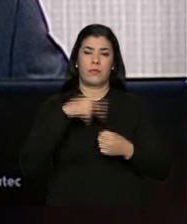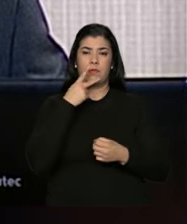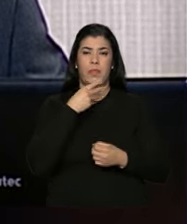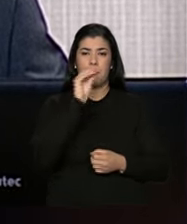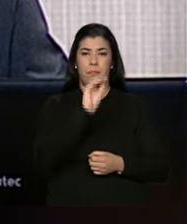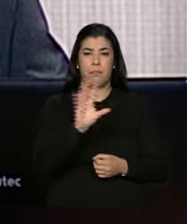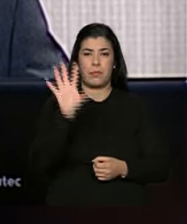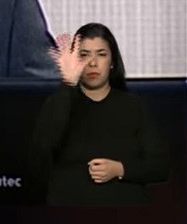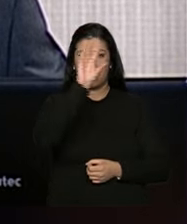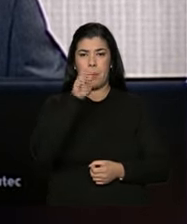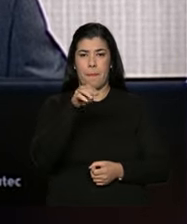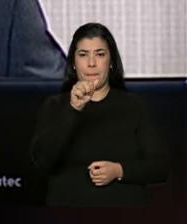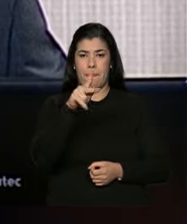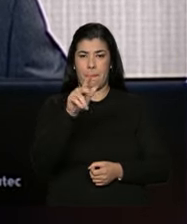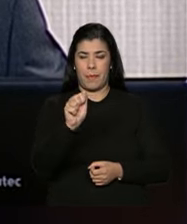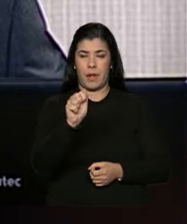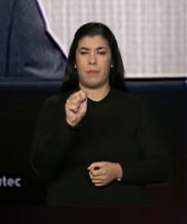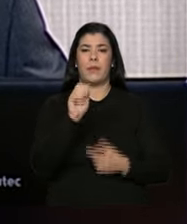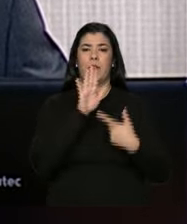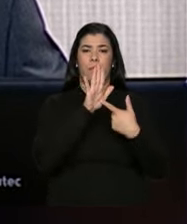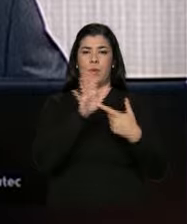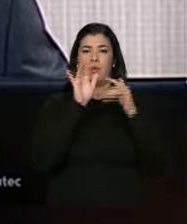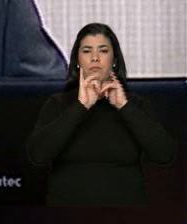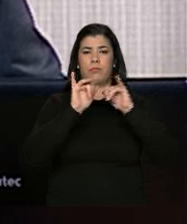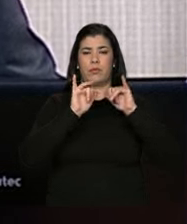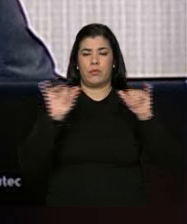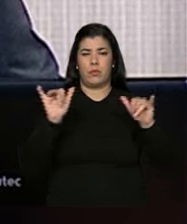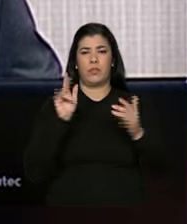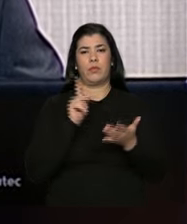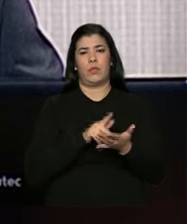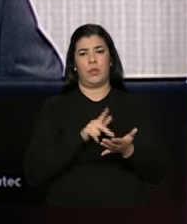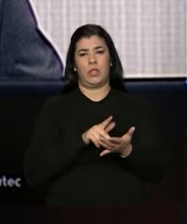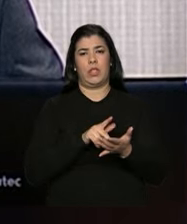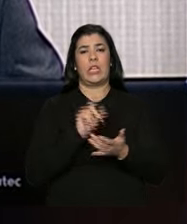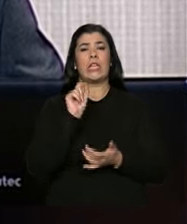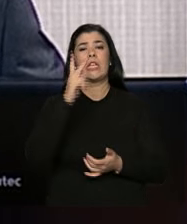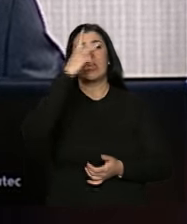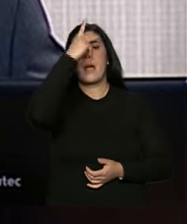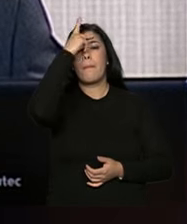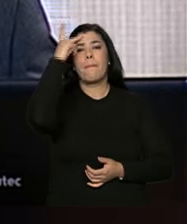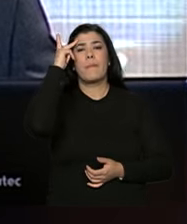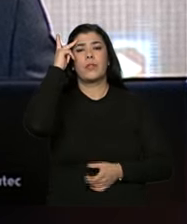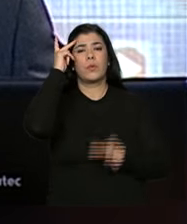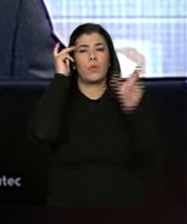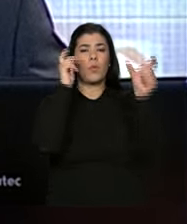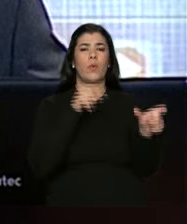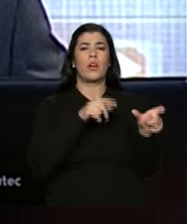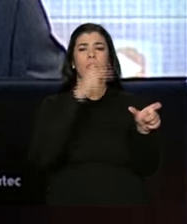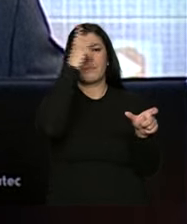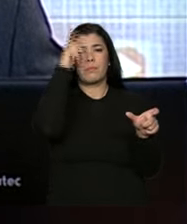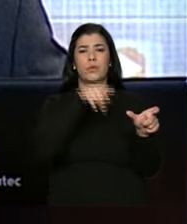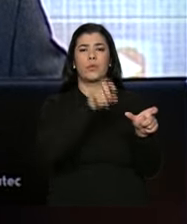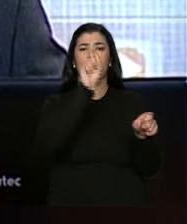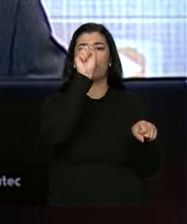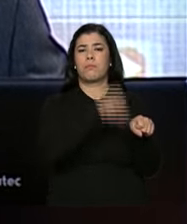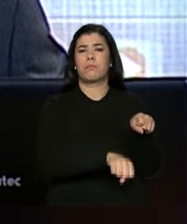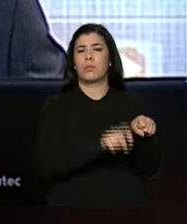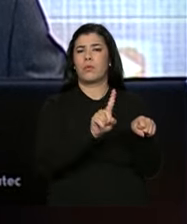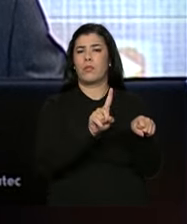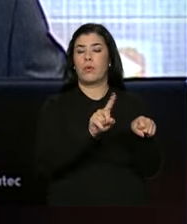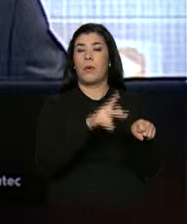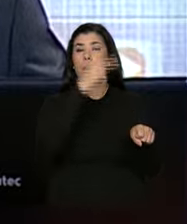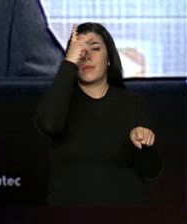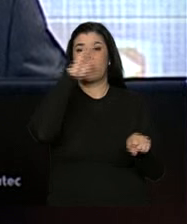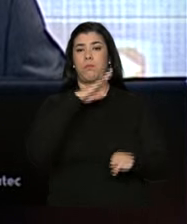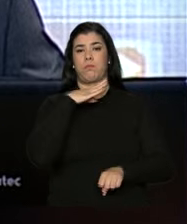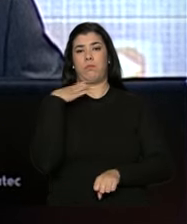de lei em vigor ataca justamente a questão de quem morre, porque faz, entre outras maldades no